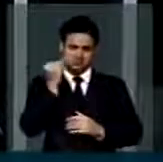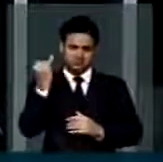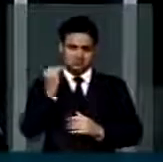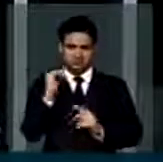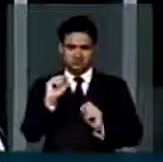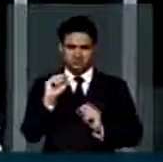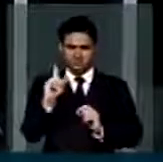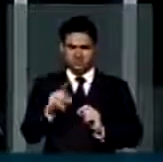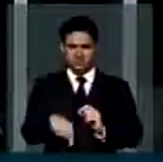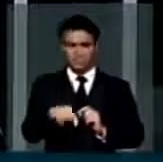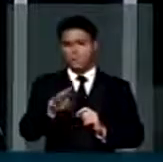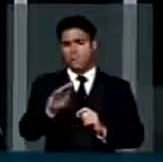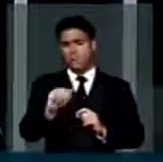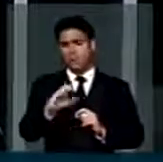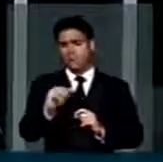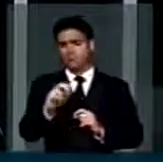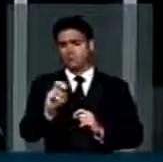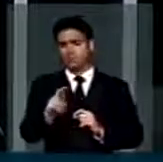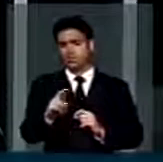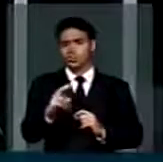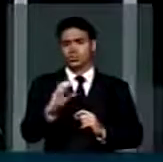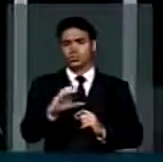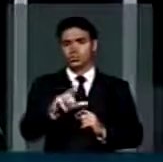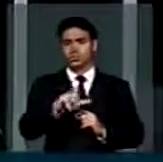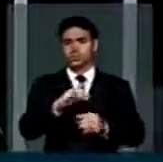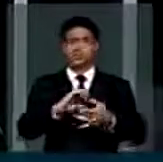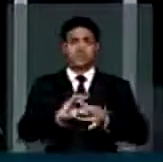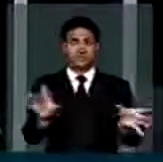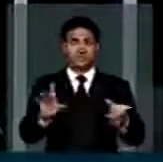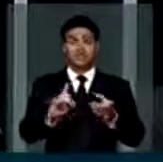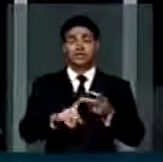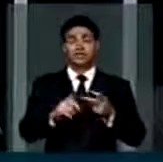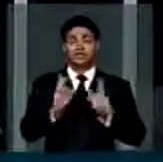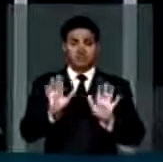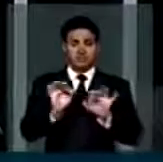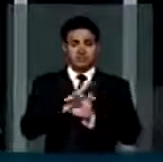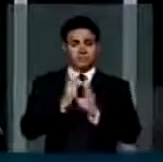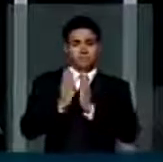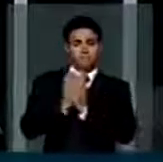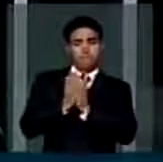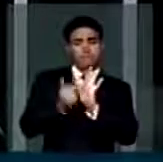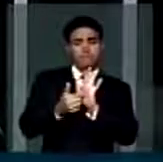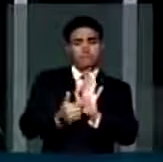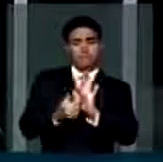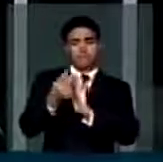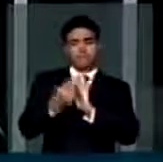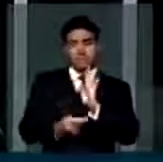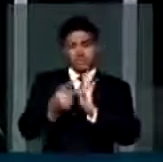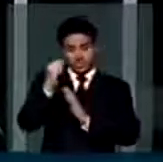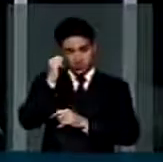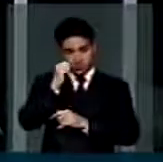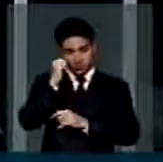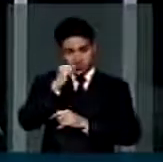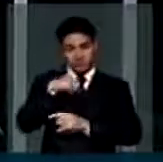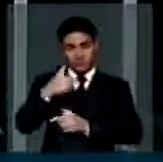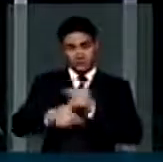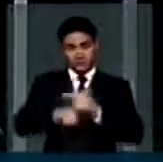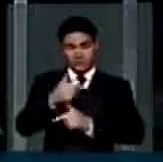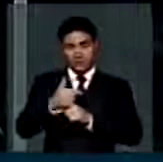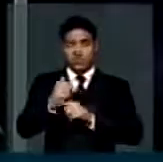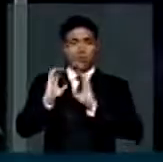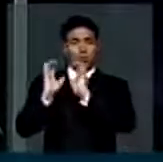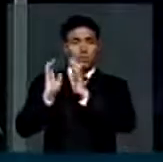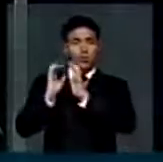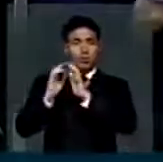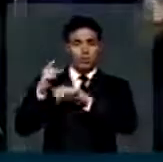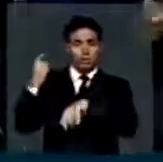questão do babaçu livre. Apresentei um projeto na defesa das quebradeiras de coco do Maranhão,